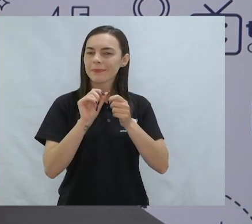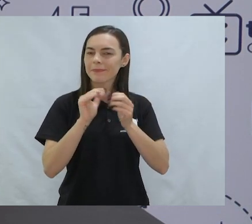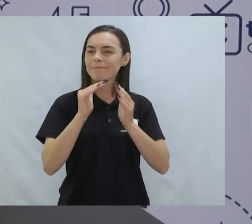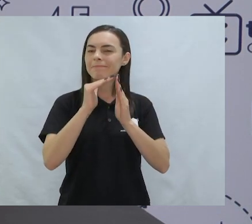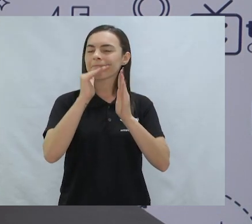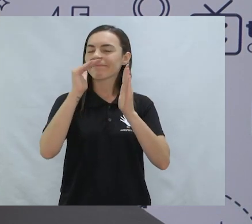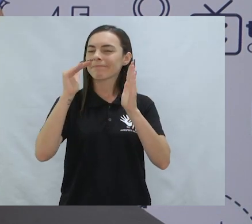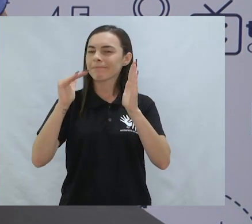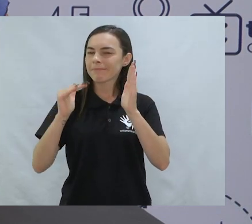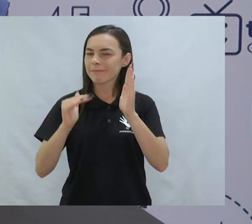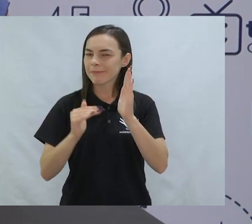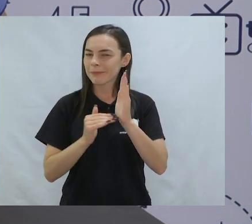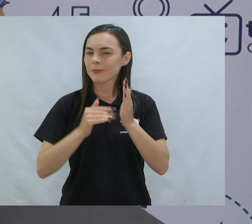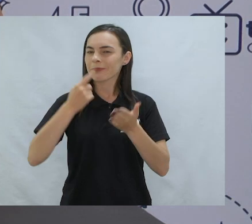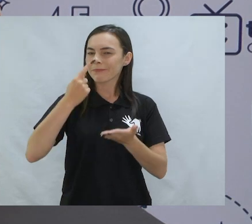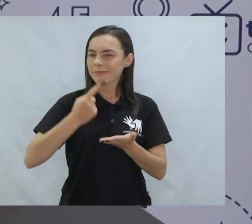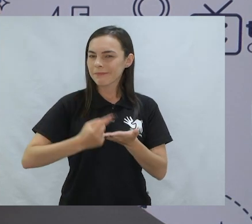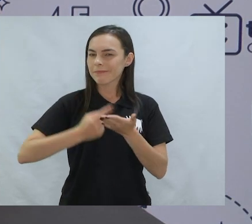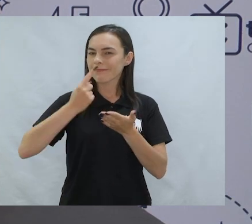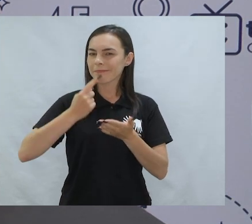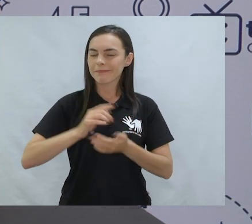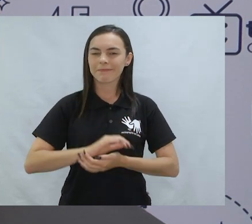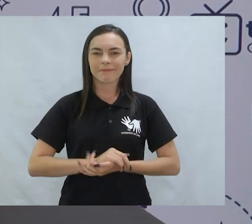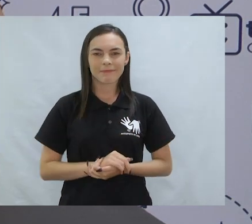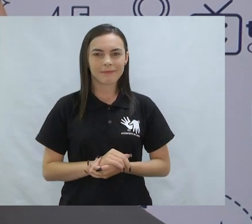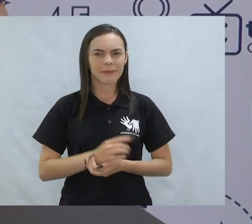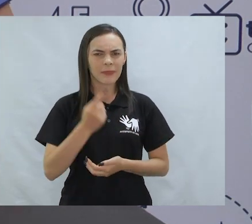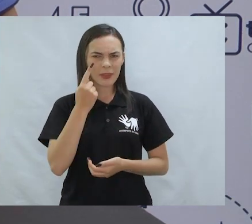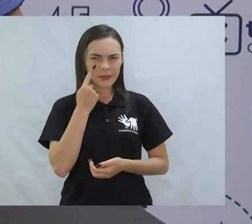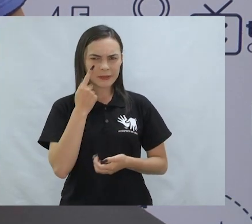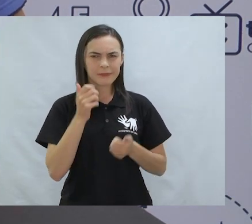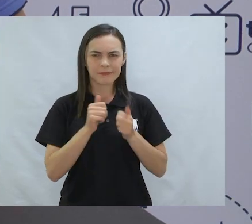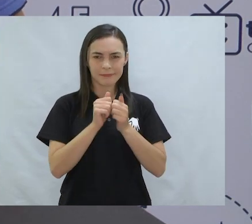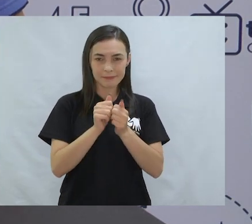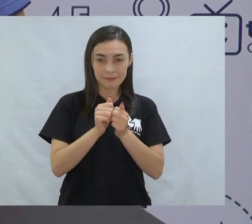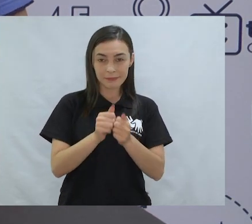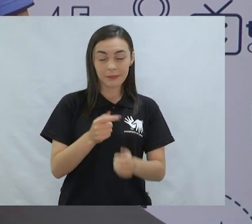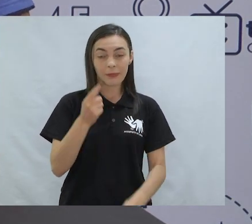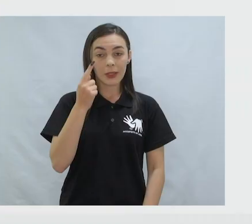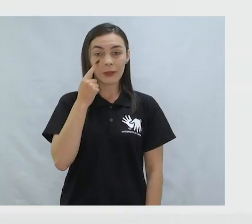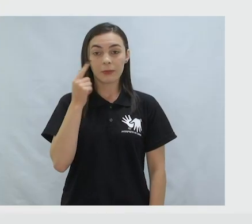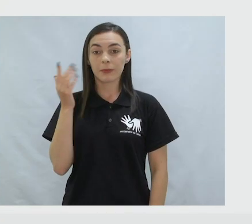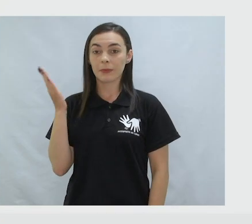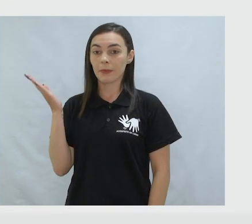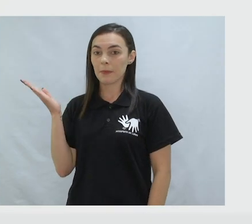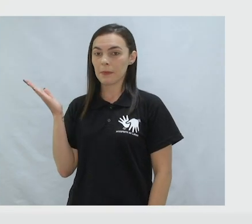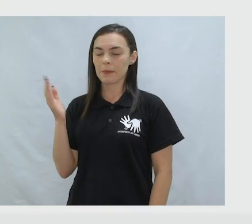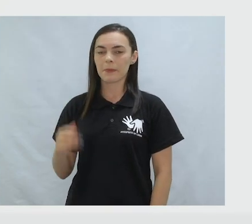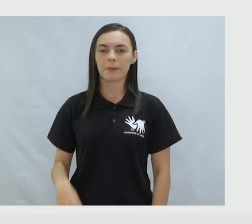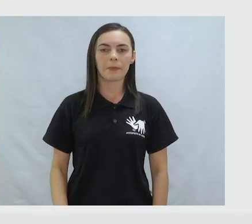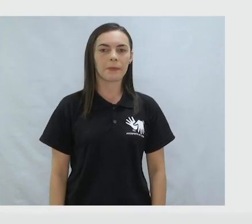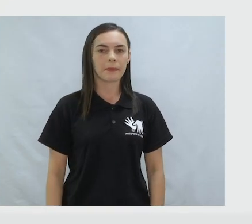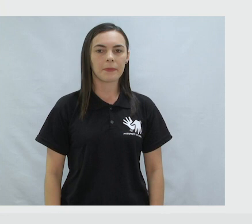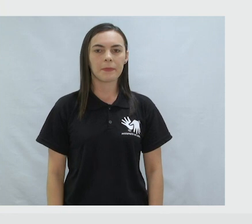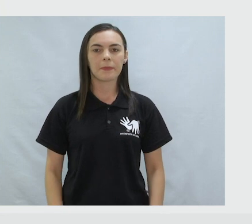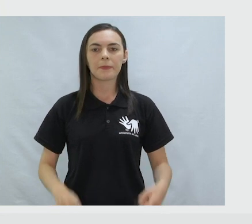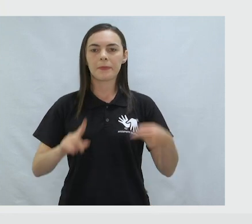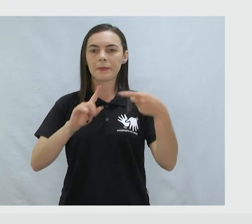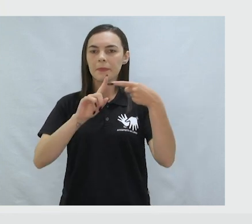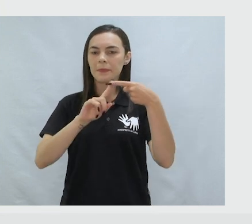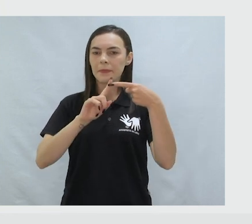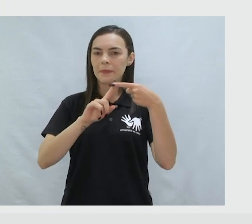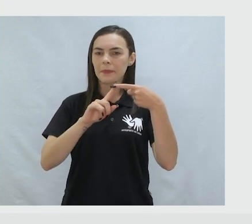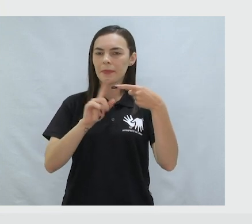rotina nós fizemos tudo o que nós planejamos. Vamos ver juntos? Então, vejam lá. A professora